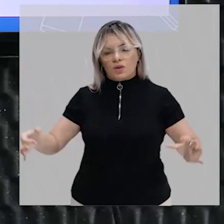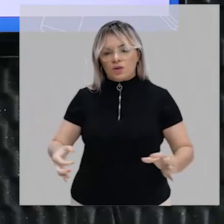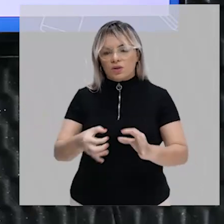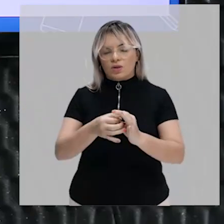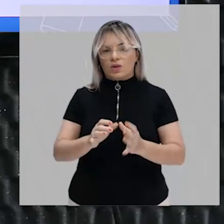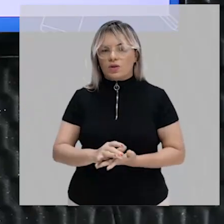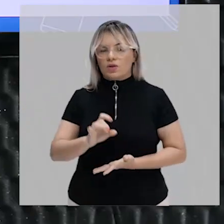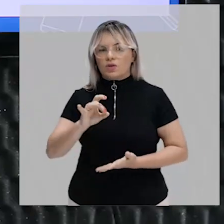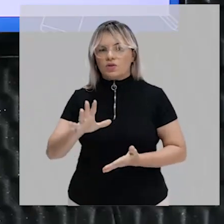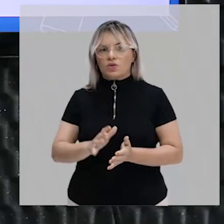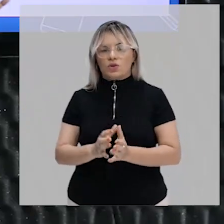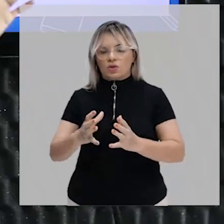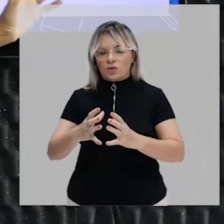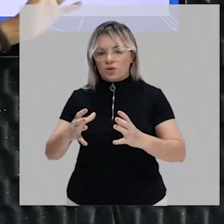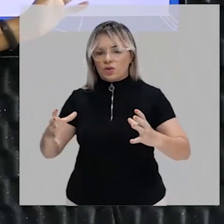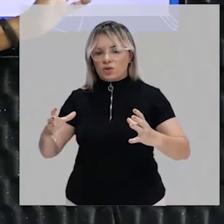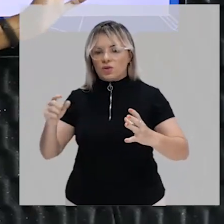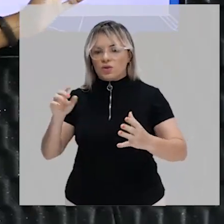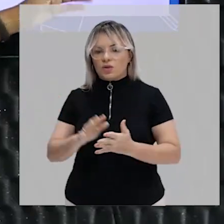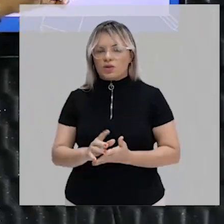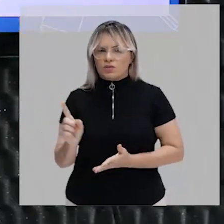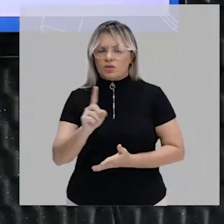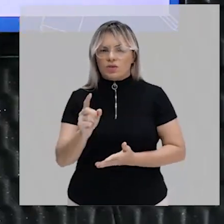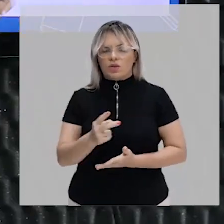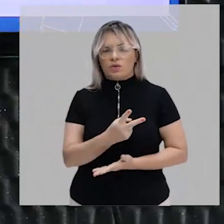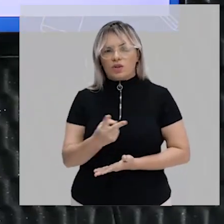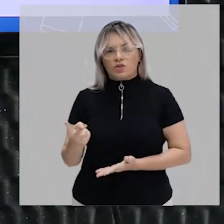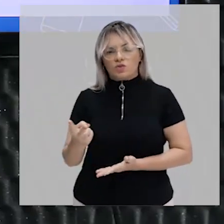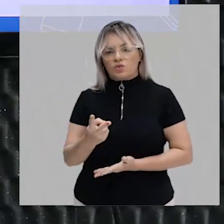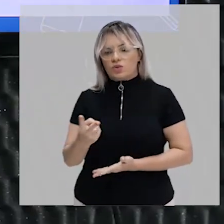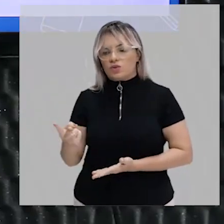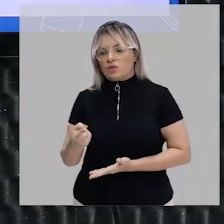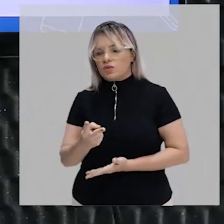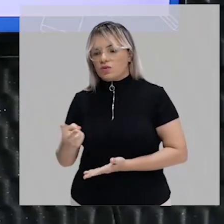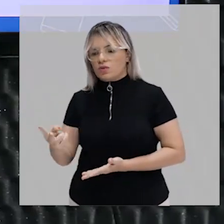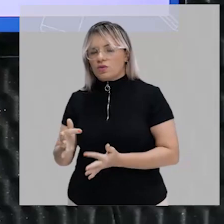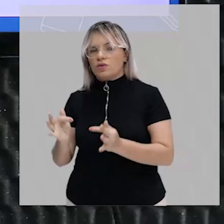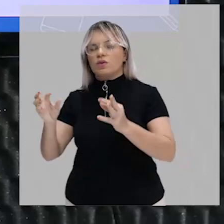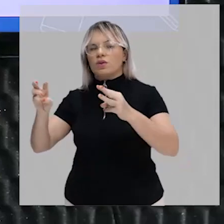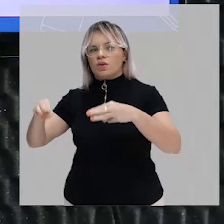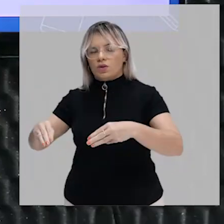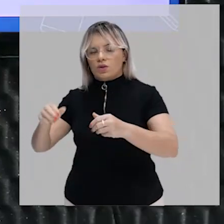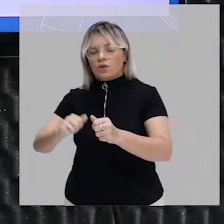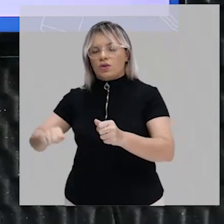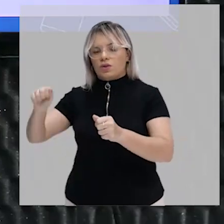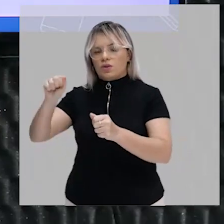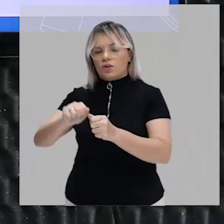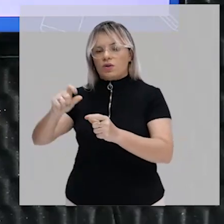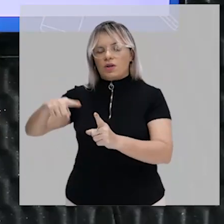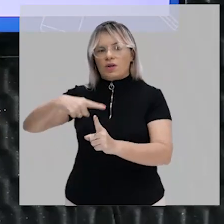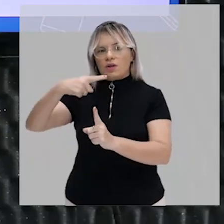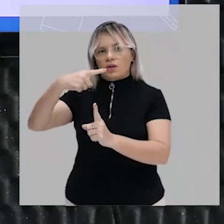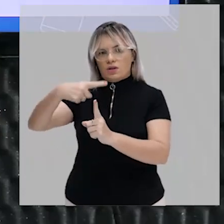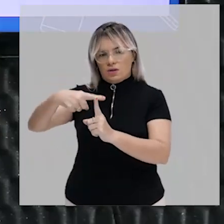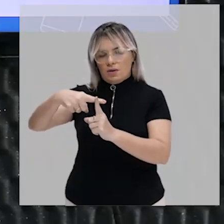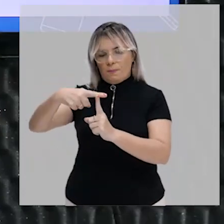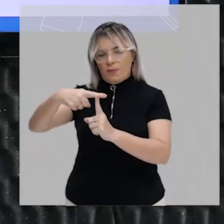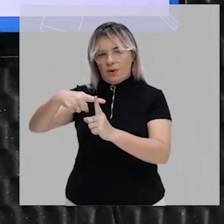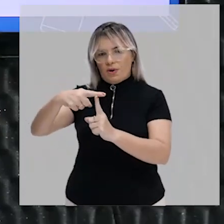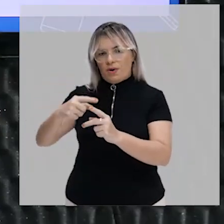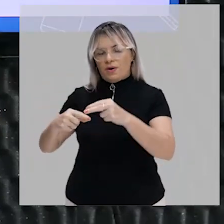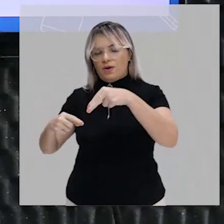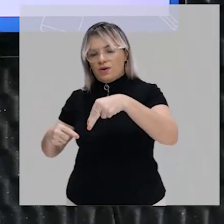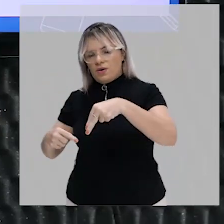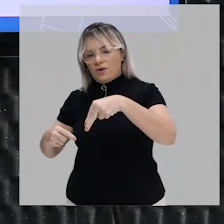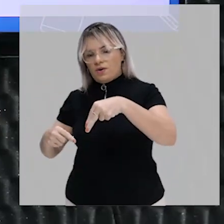somente a maior de todas, não a de duas em duas. Tá bom? Então, nesse caso, sim, lá no final tu vai fazer o número de mais, no caso, né, número